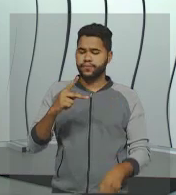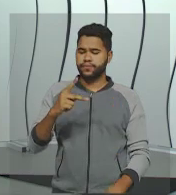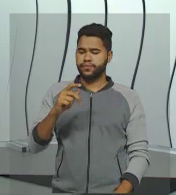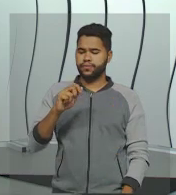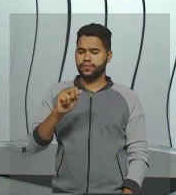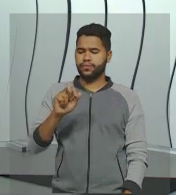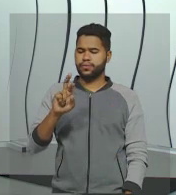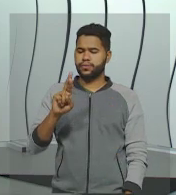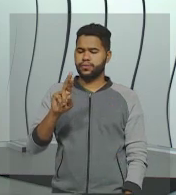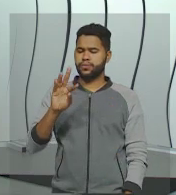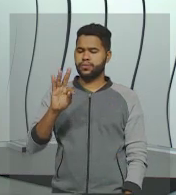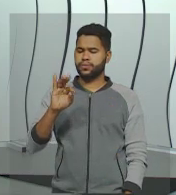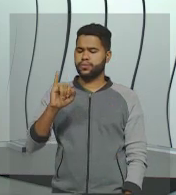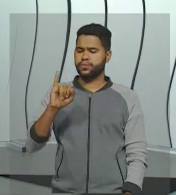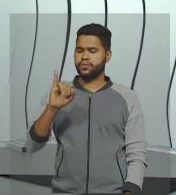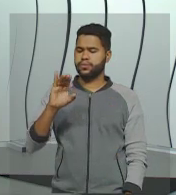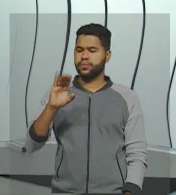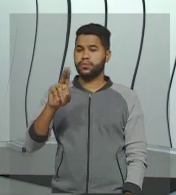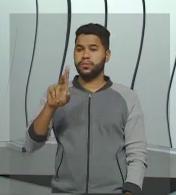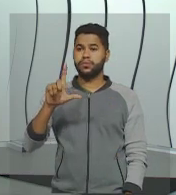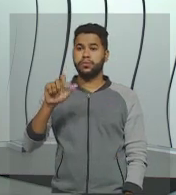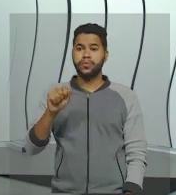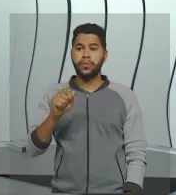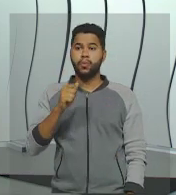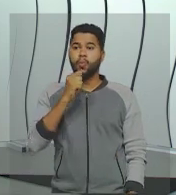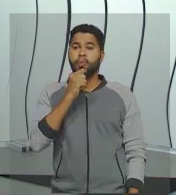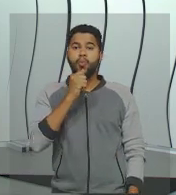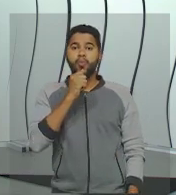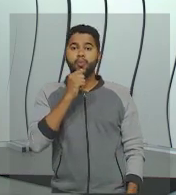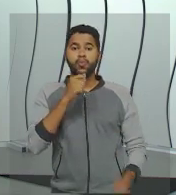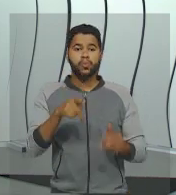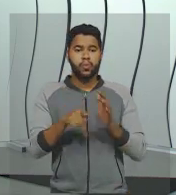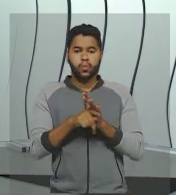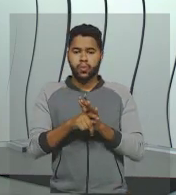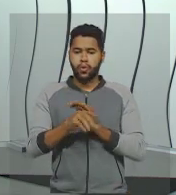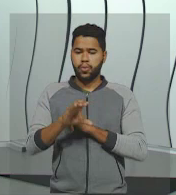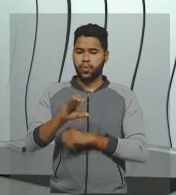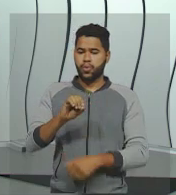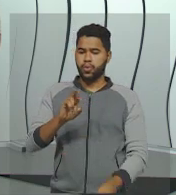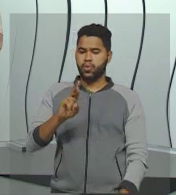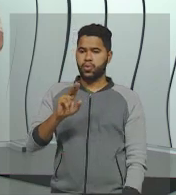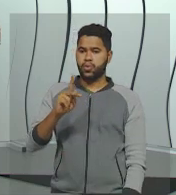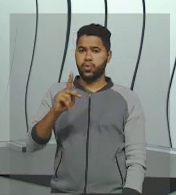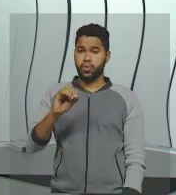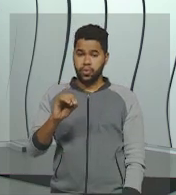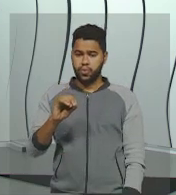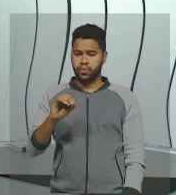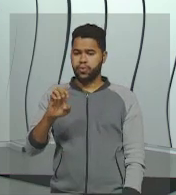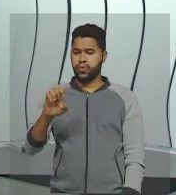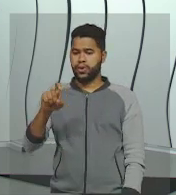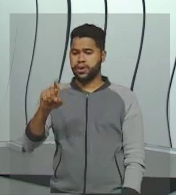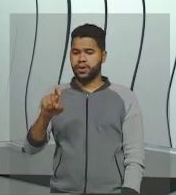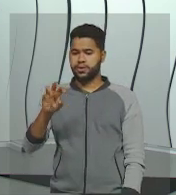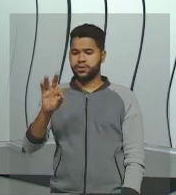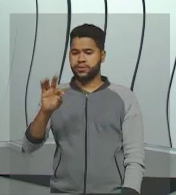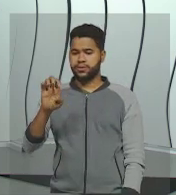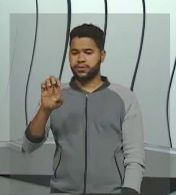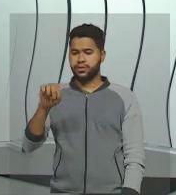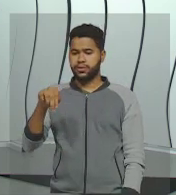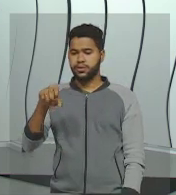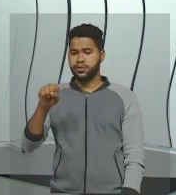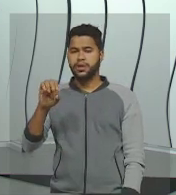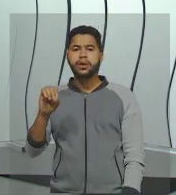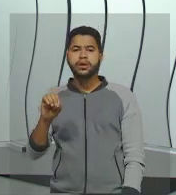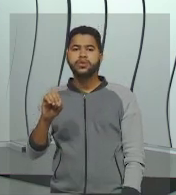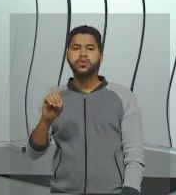partículas. Nós não estávamos ainda falando de corpos extensos. E aí a gente precisa pensar